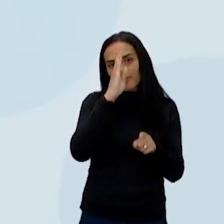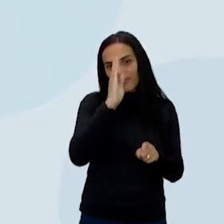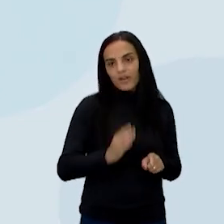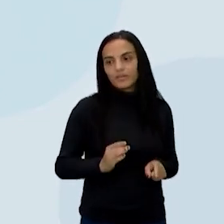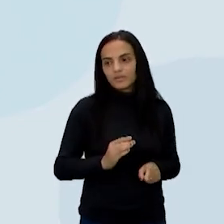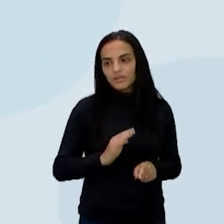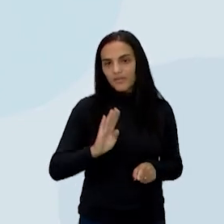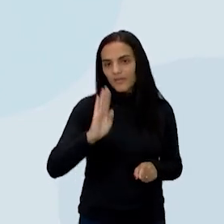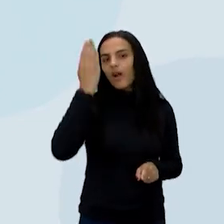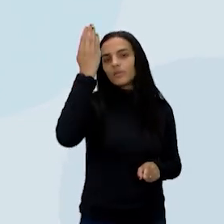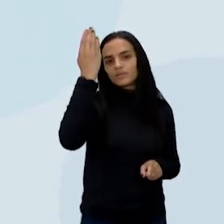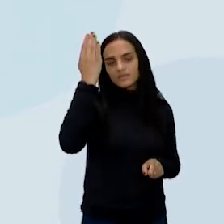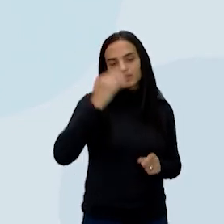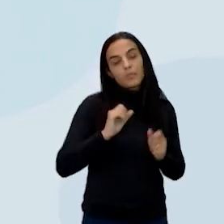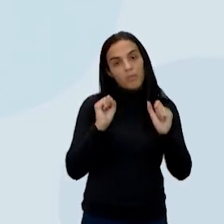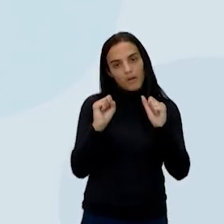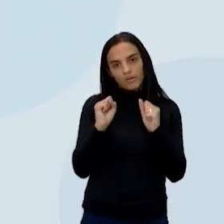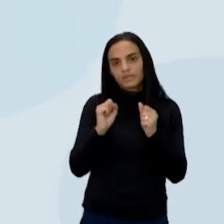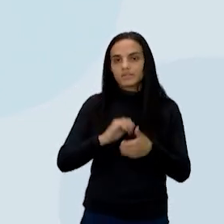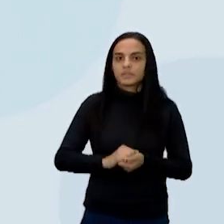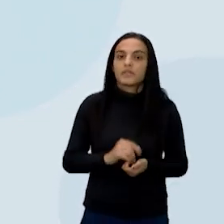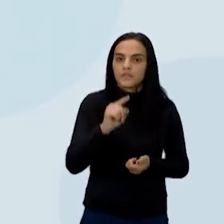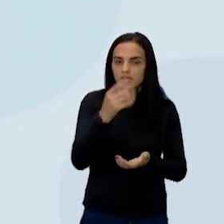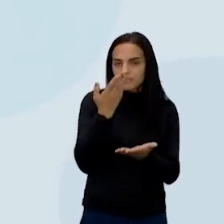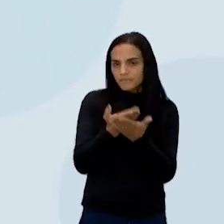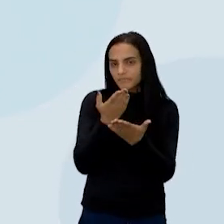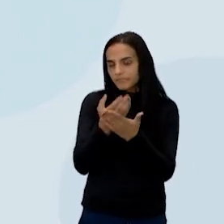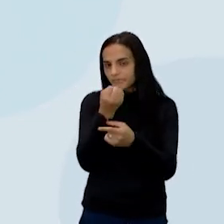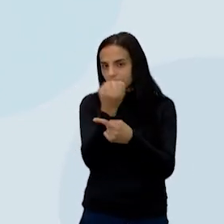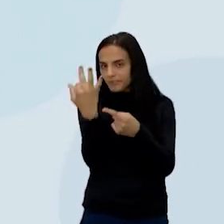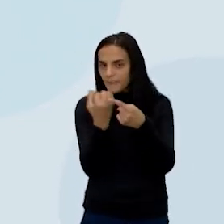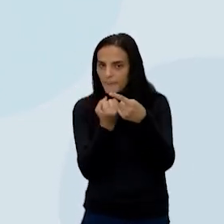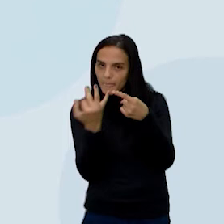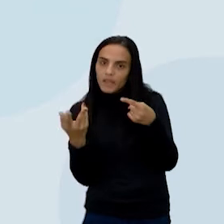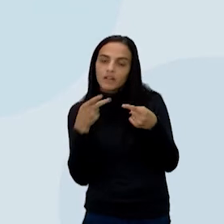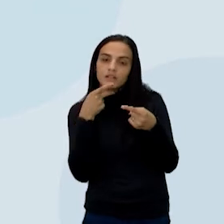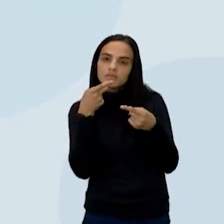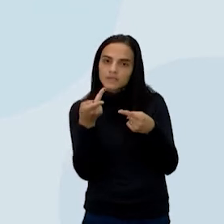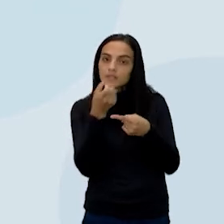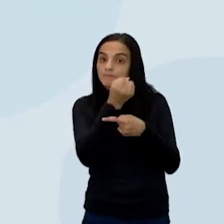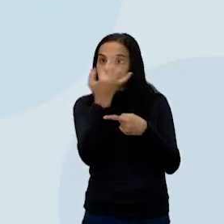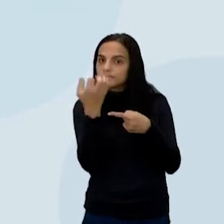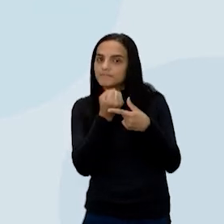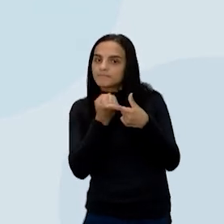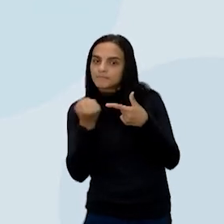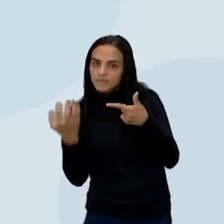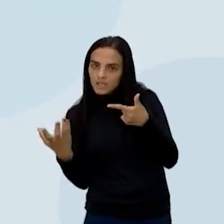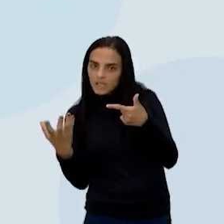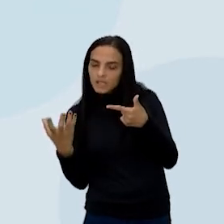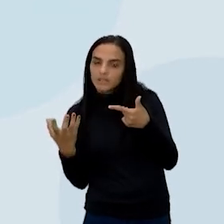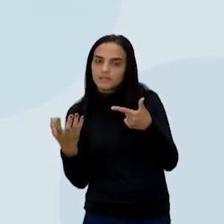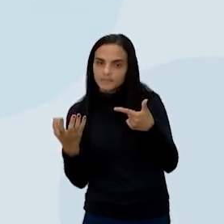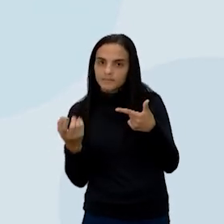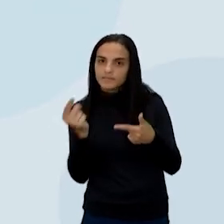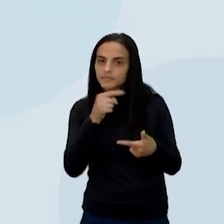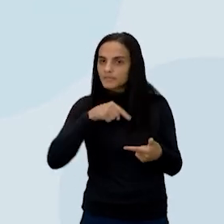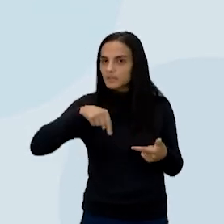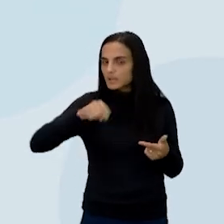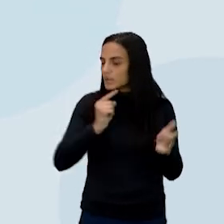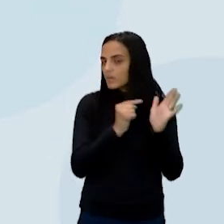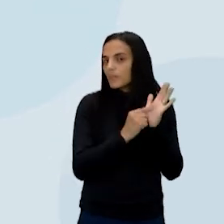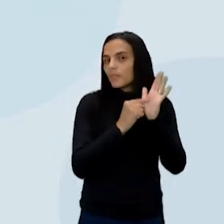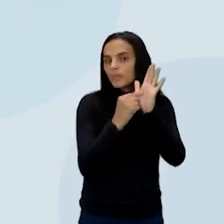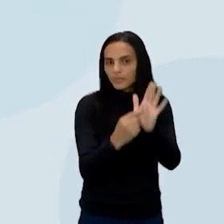recorda, quando você estava estudando frações e a gente falava de frações equivalentes, né? Para a gente provar